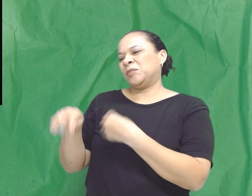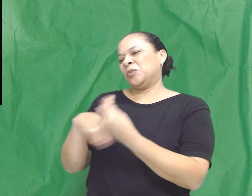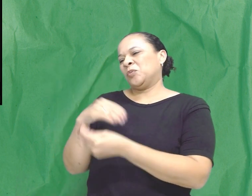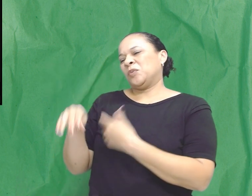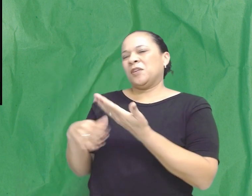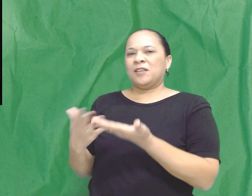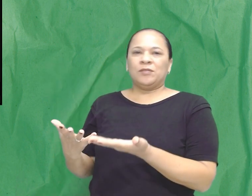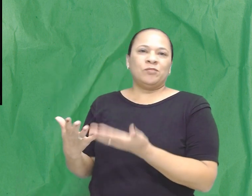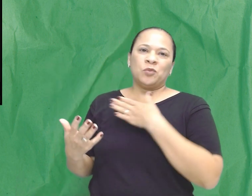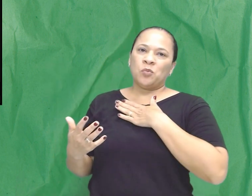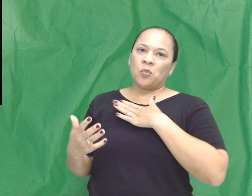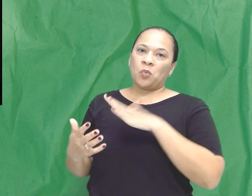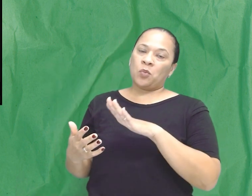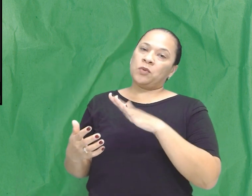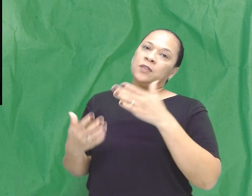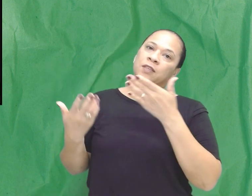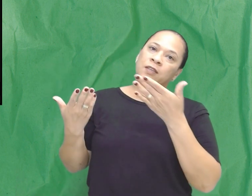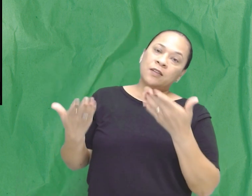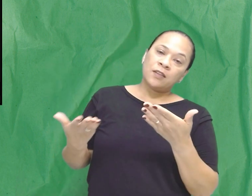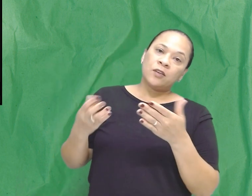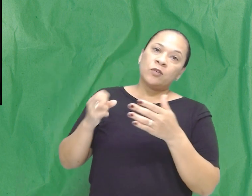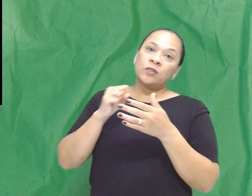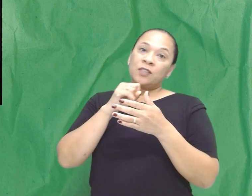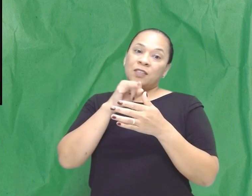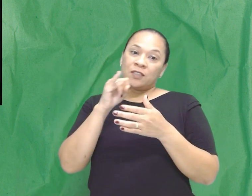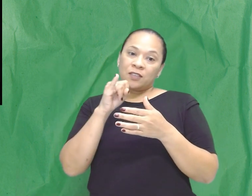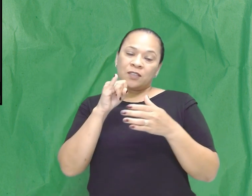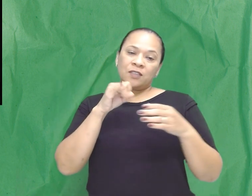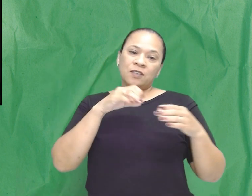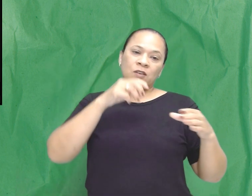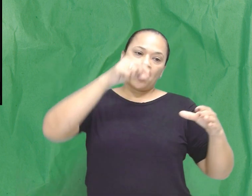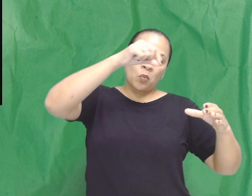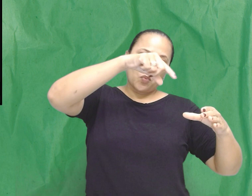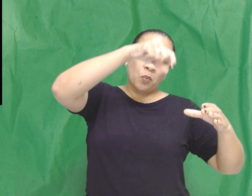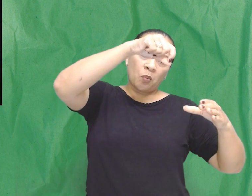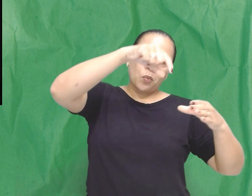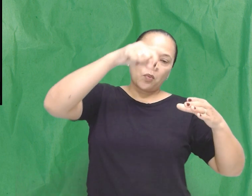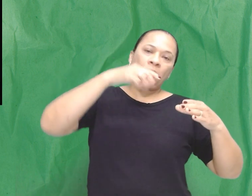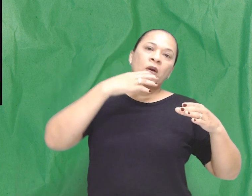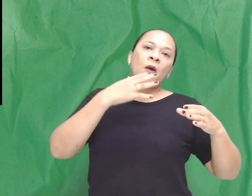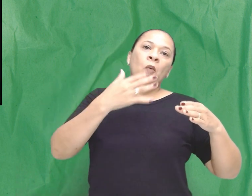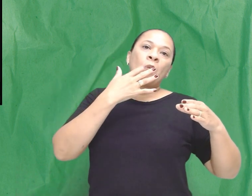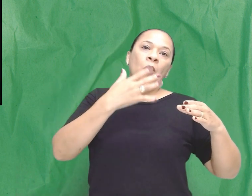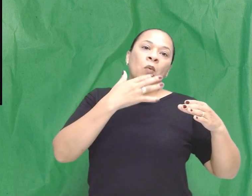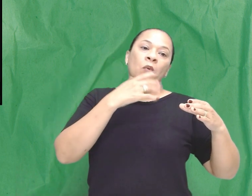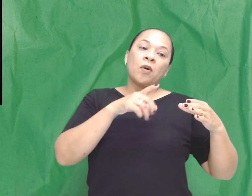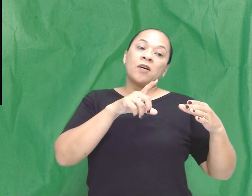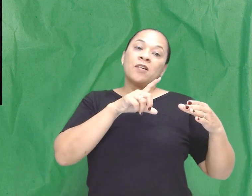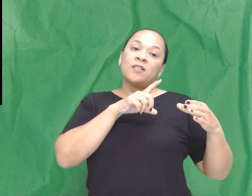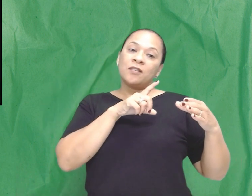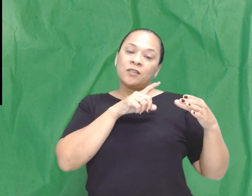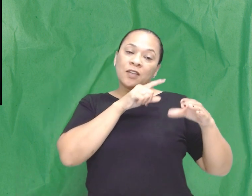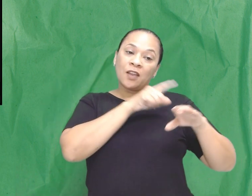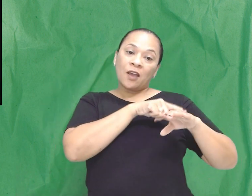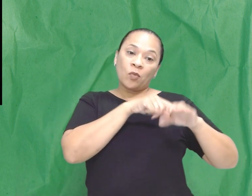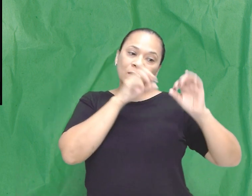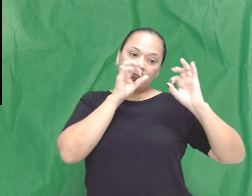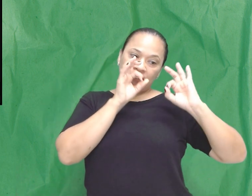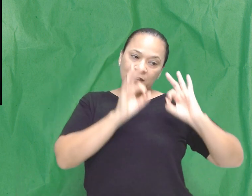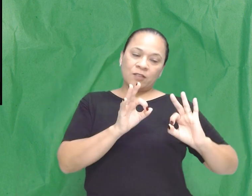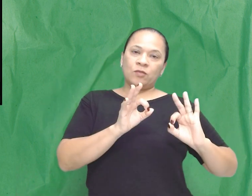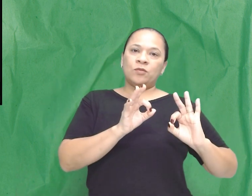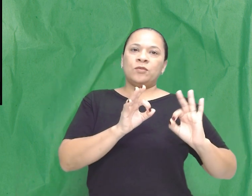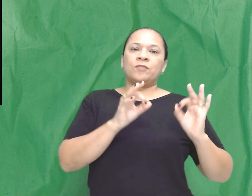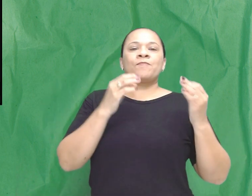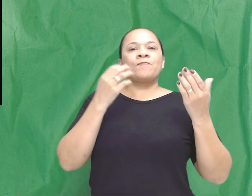disfarçadas se os pontos, se o glacê tivesse sido tingido conforme foi estipulado, né, antes de chegar ao ponto. E você